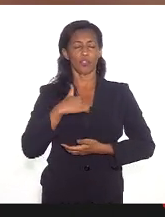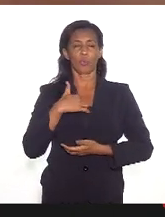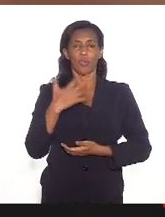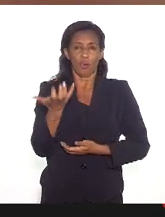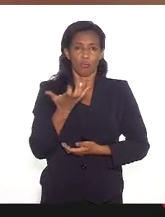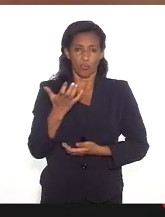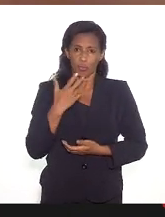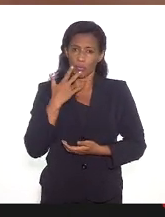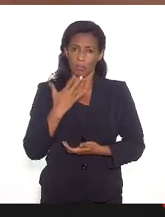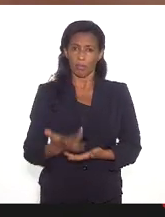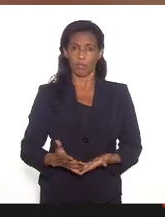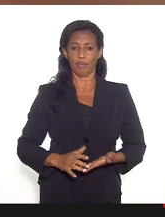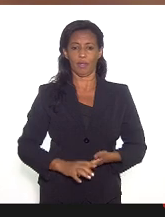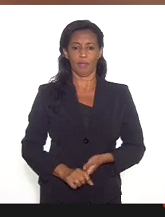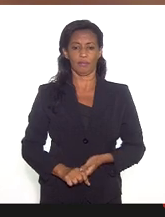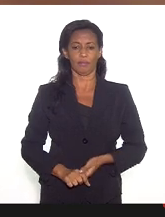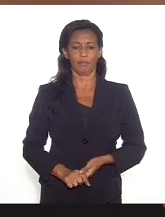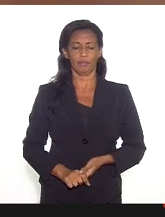a dizer.